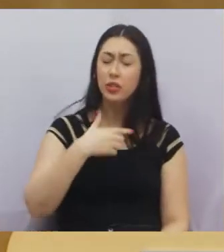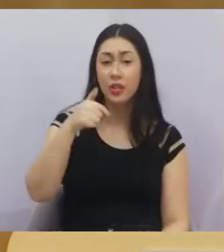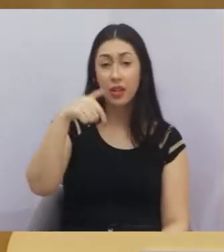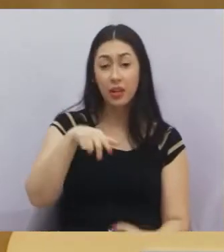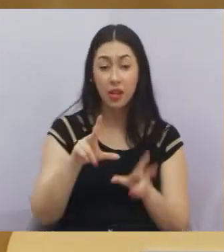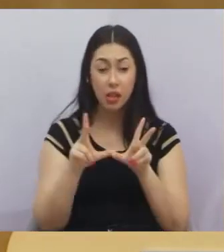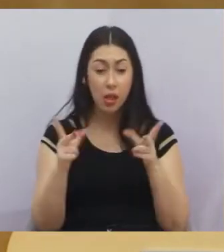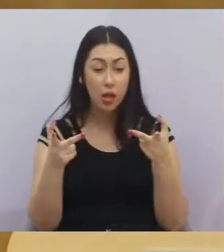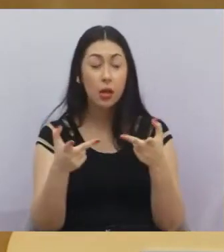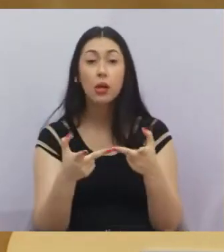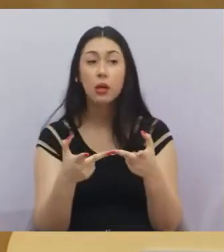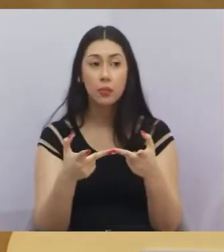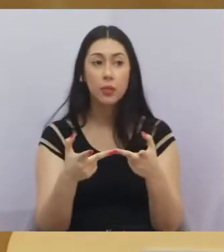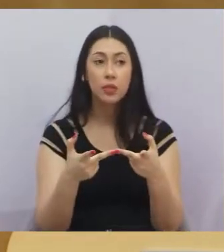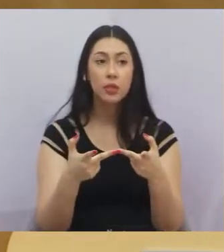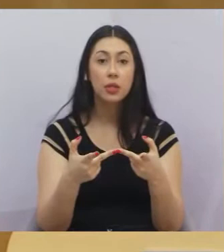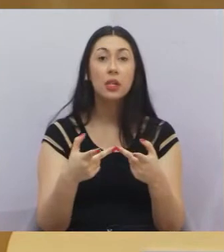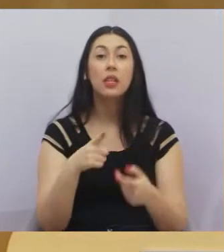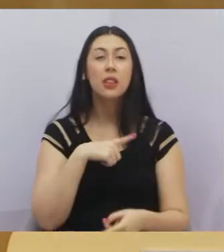estar, sim,